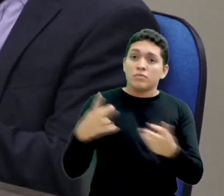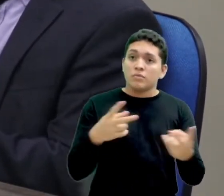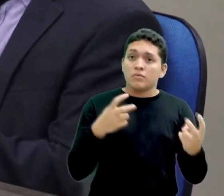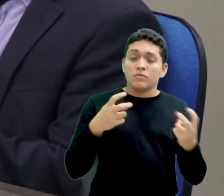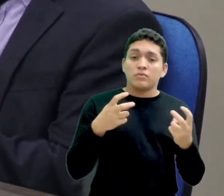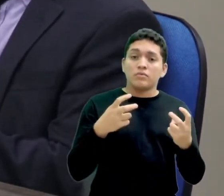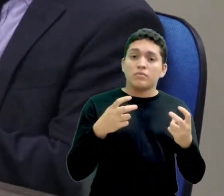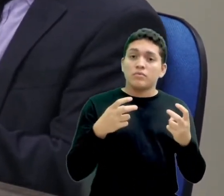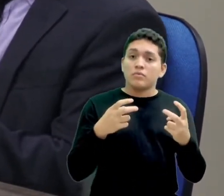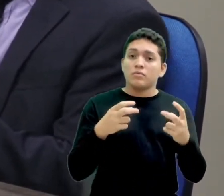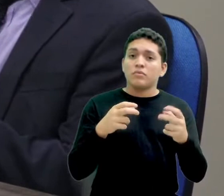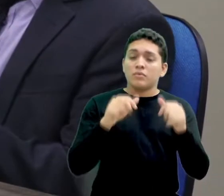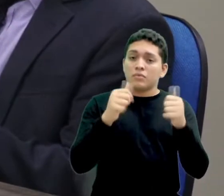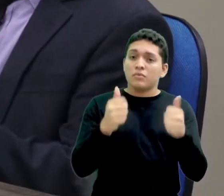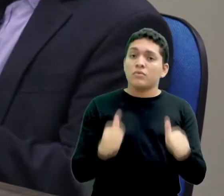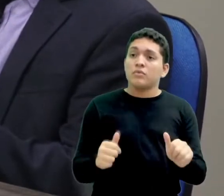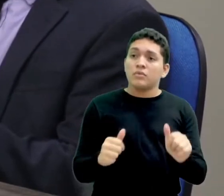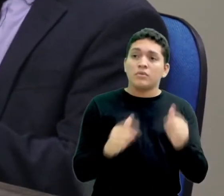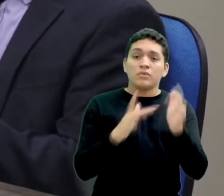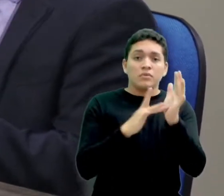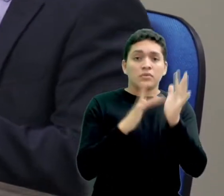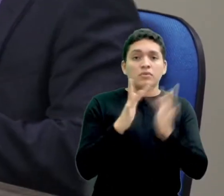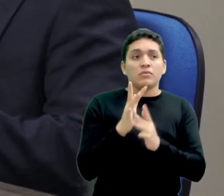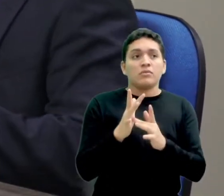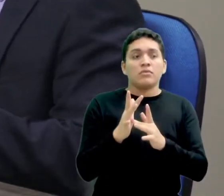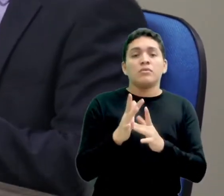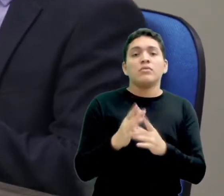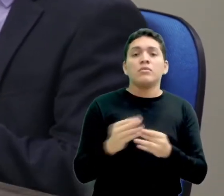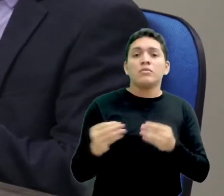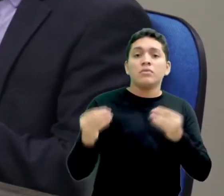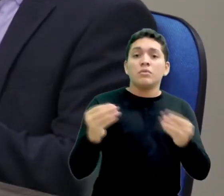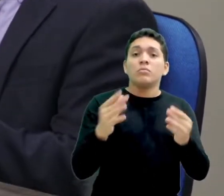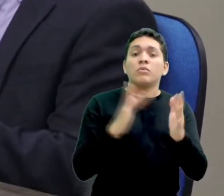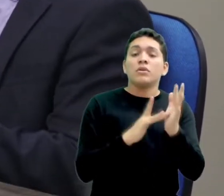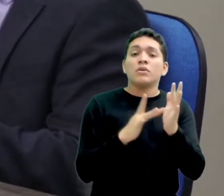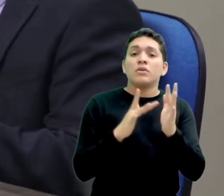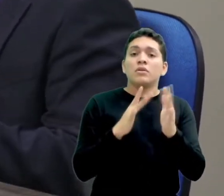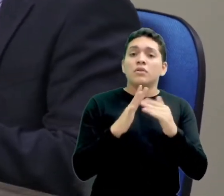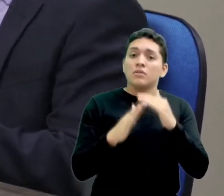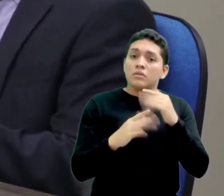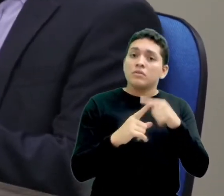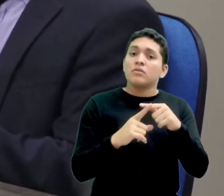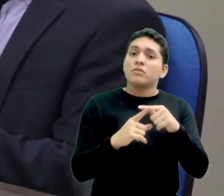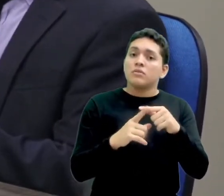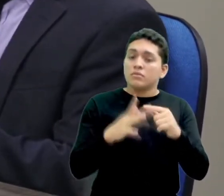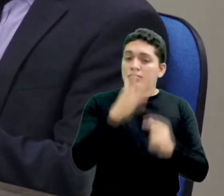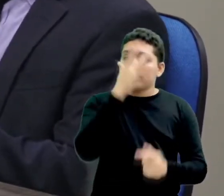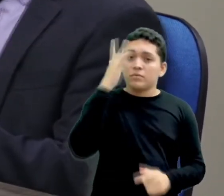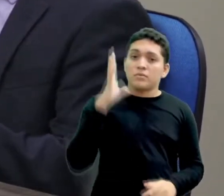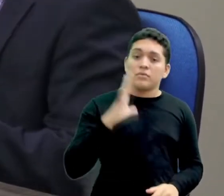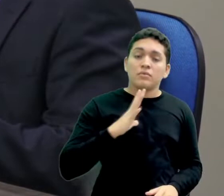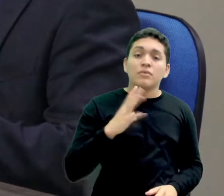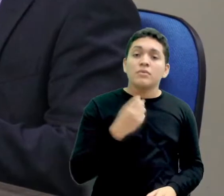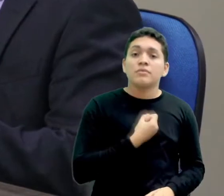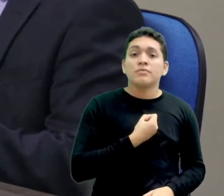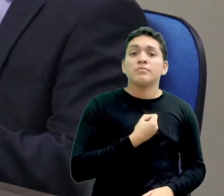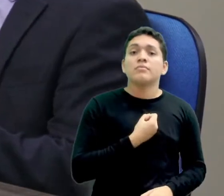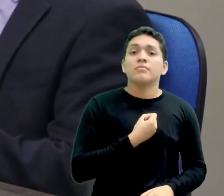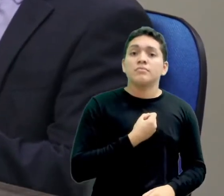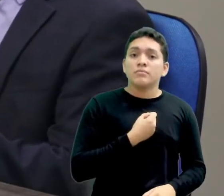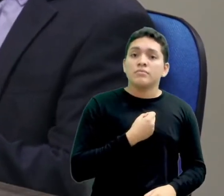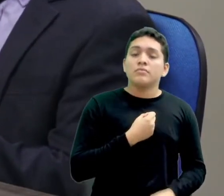o aspecto que Jesus está trazendo à igreja, aos salvos, é que diante da